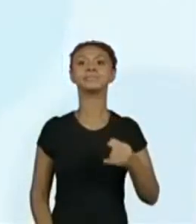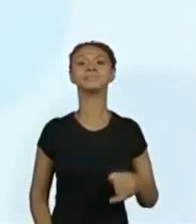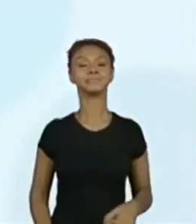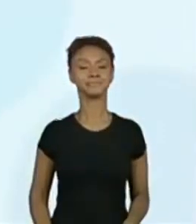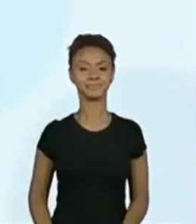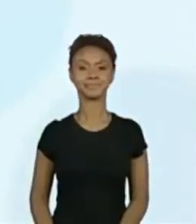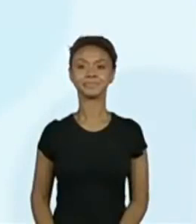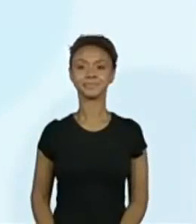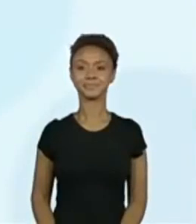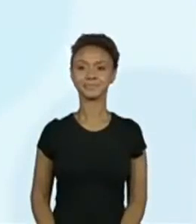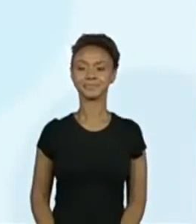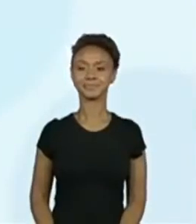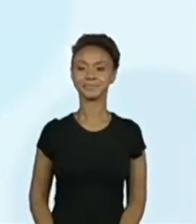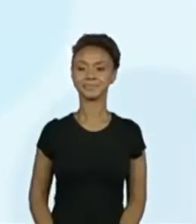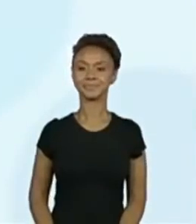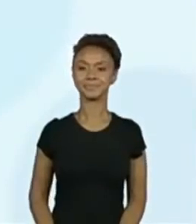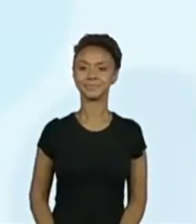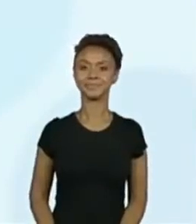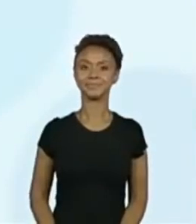G com som de J.